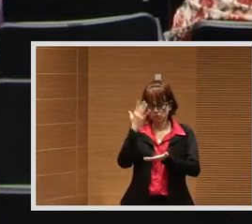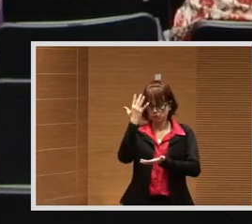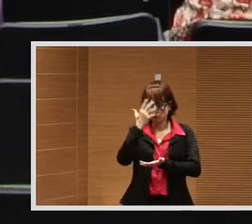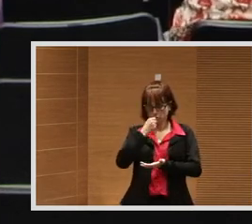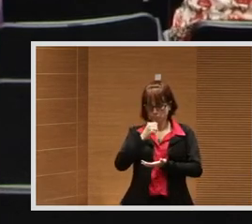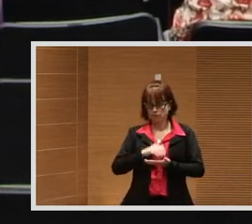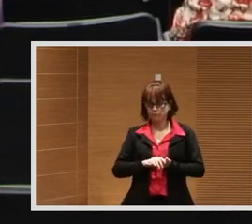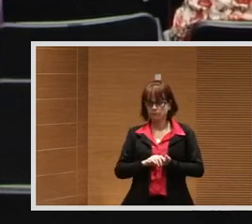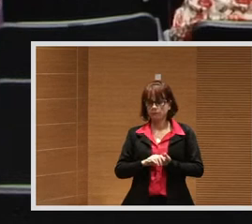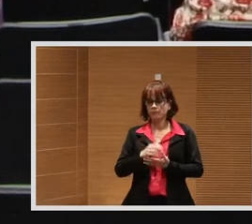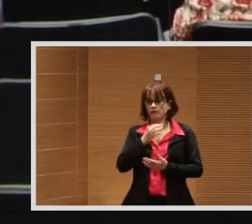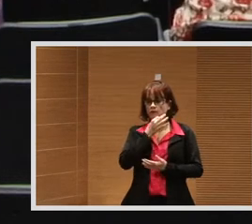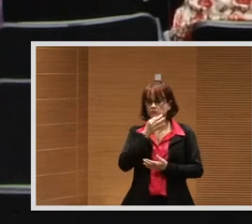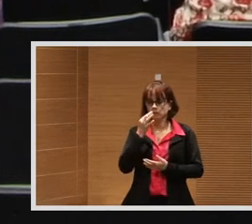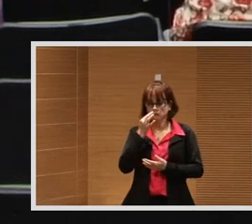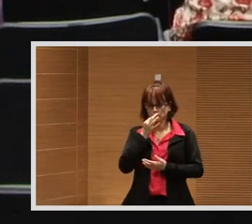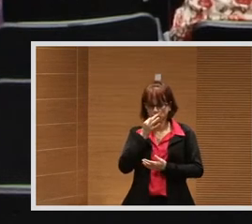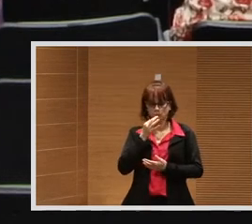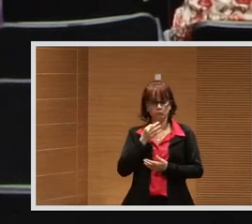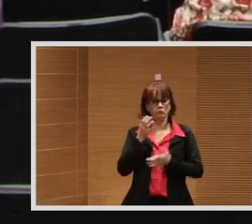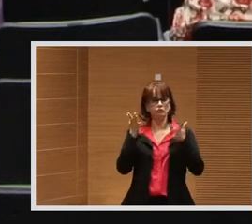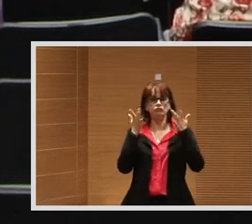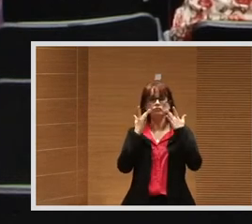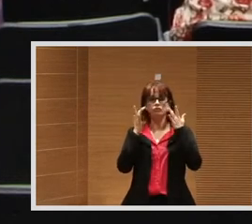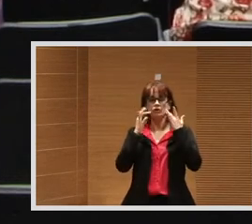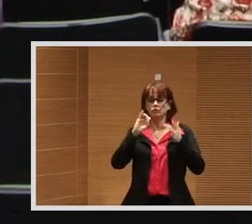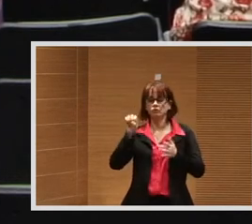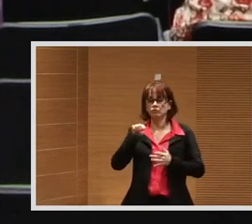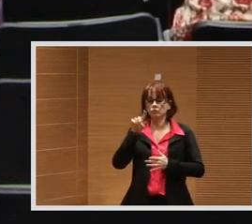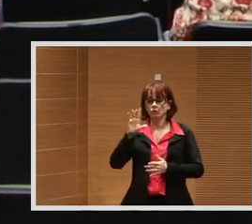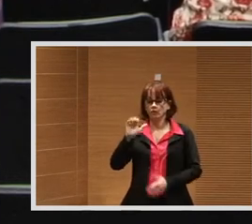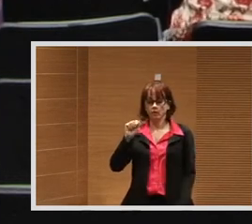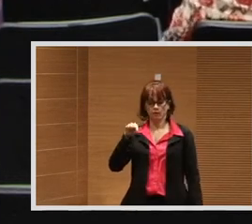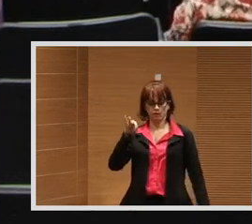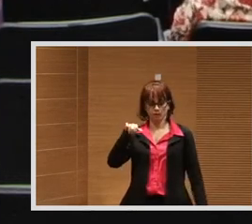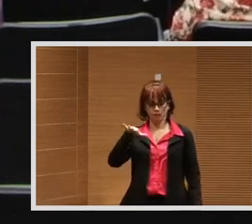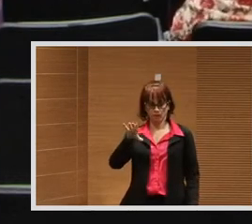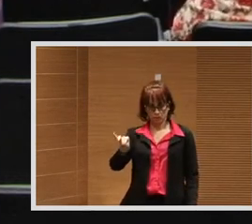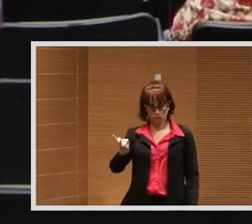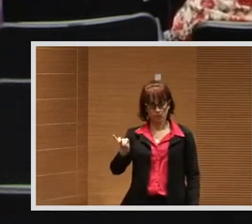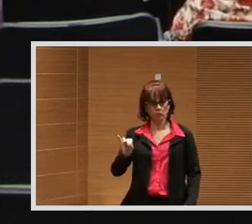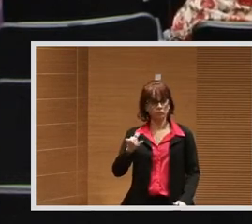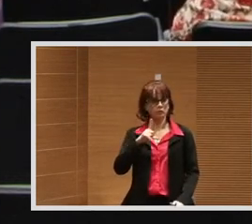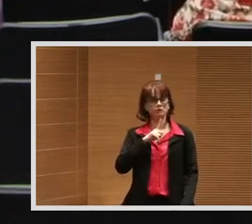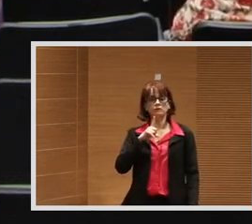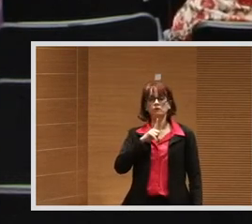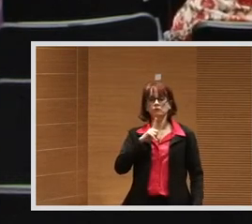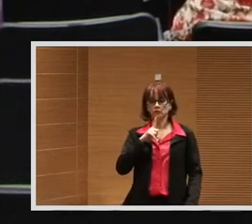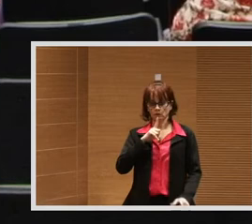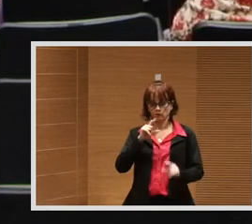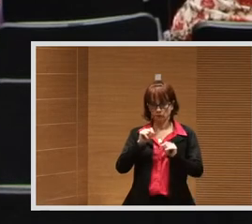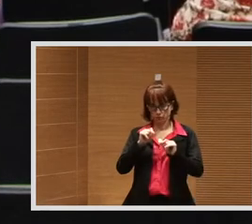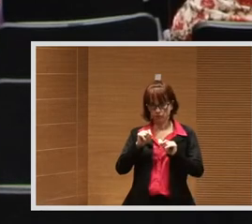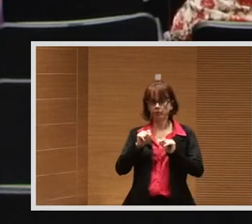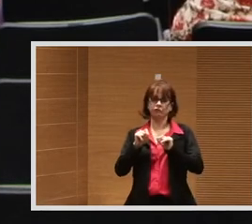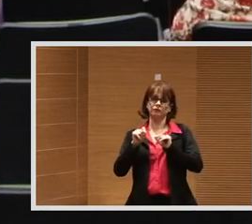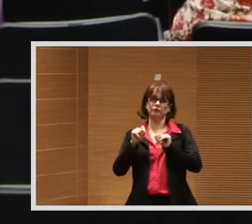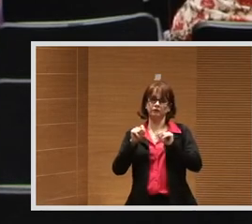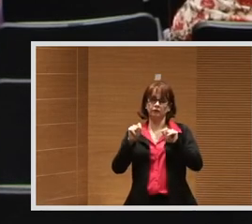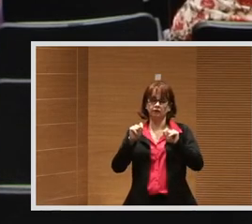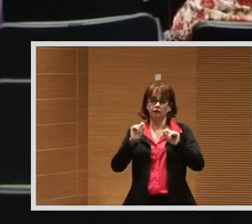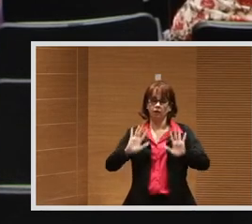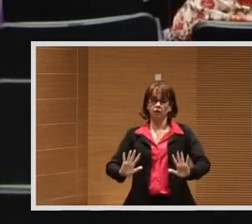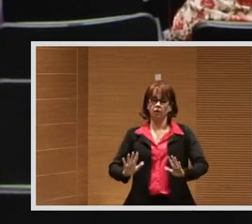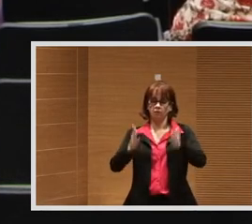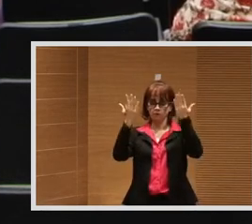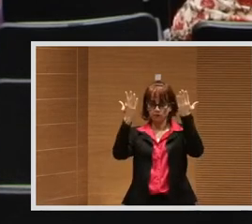de setembro, o Teatro João Caetano sediou um espetáculo musical Gonzaguinha, o Eterno Aprendiz. Foi